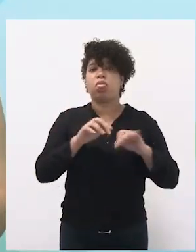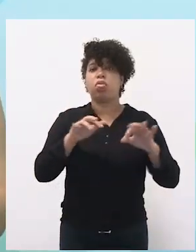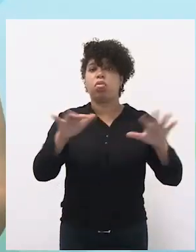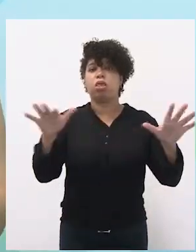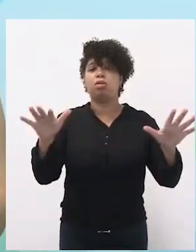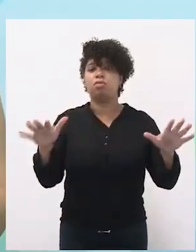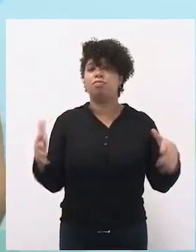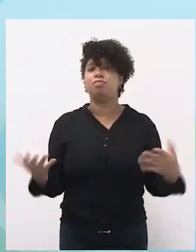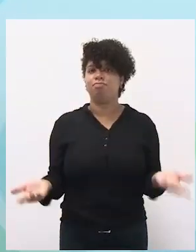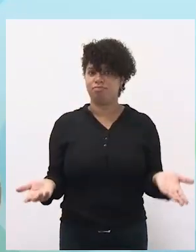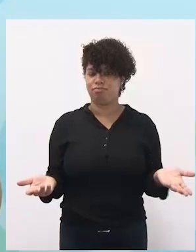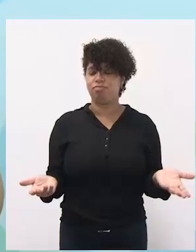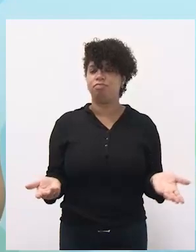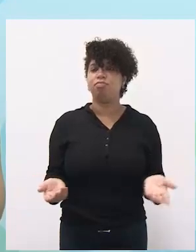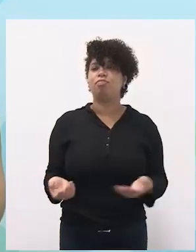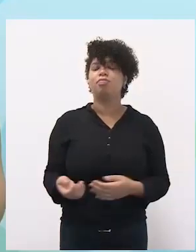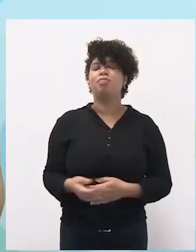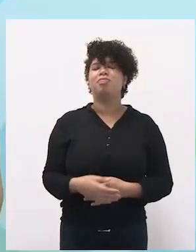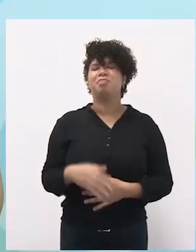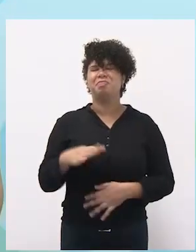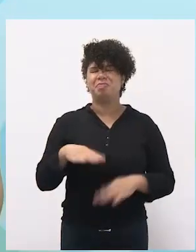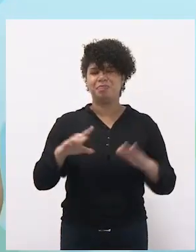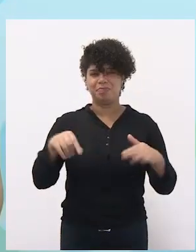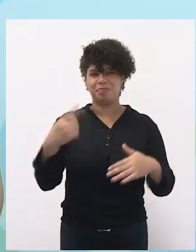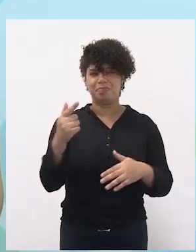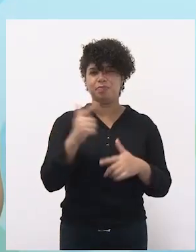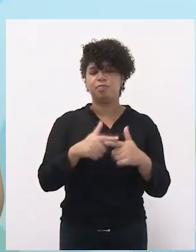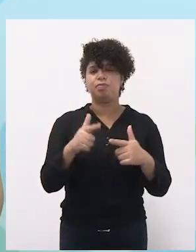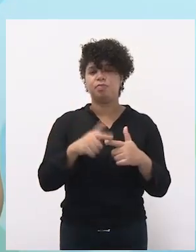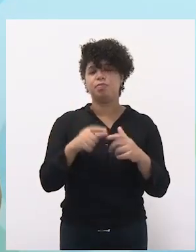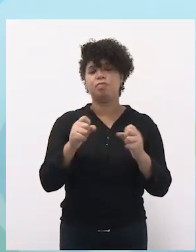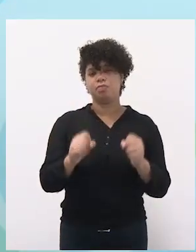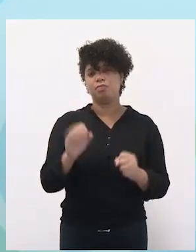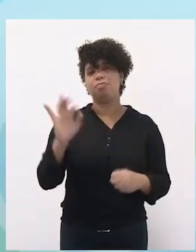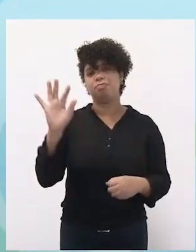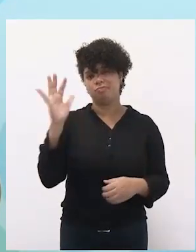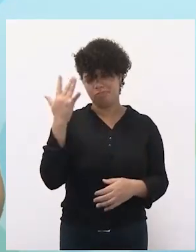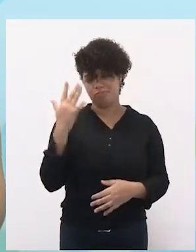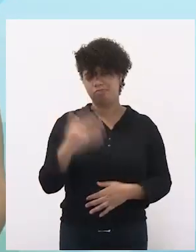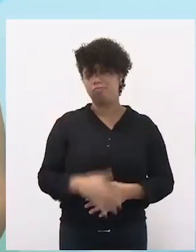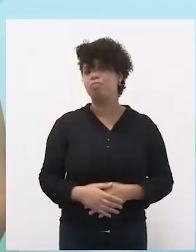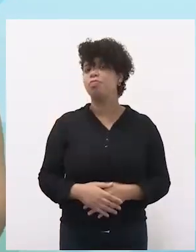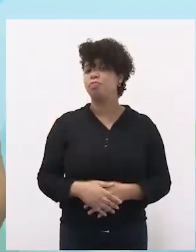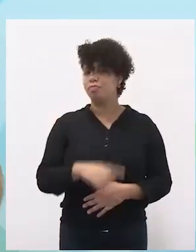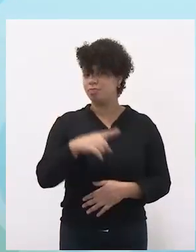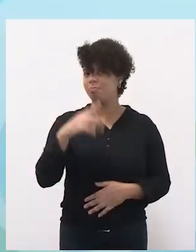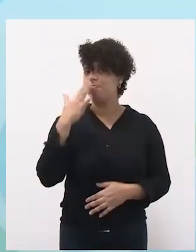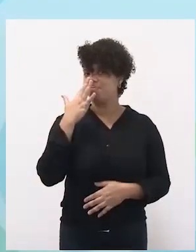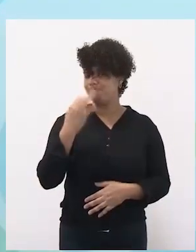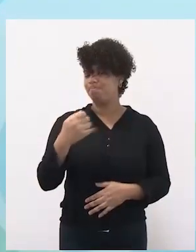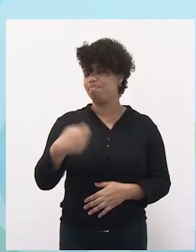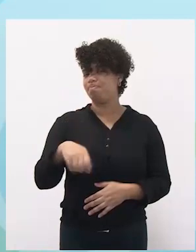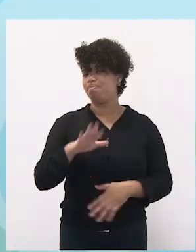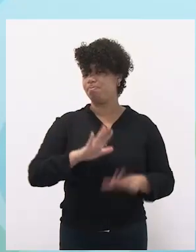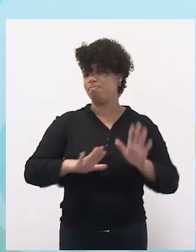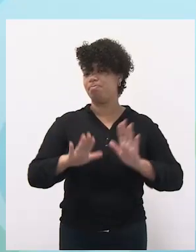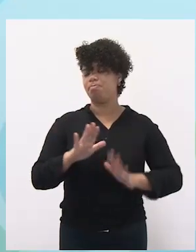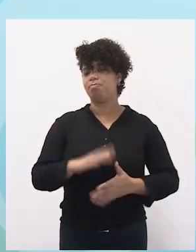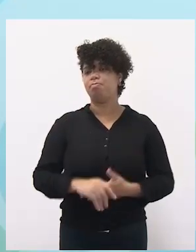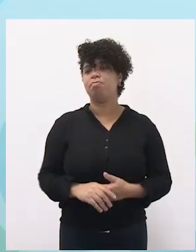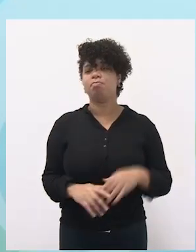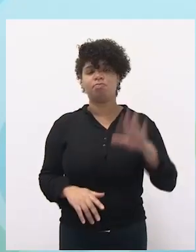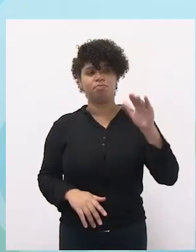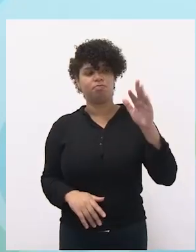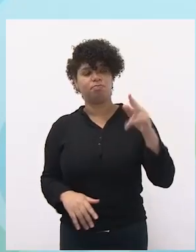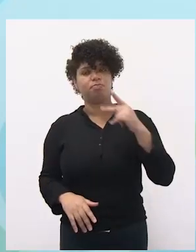parar. E aí a gente pode ter problemas com relação a isso, tá? Então, tomem cuidado. Ana Paula, posso